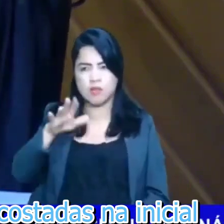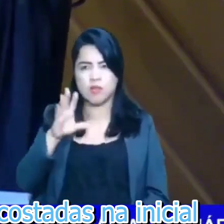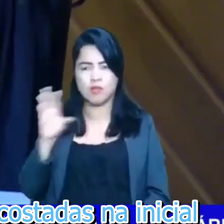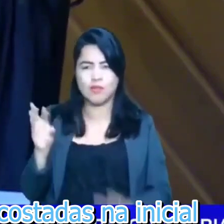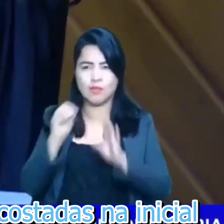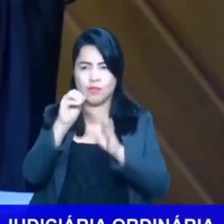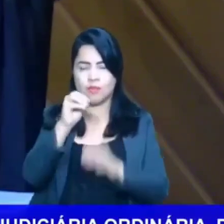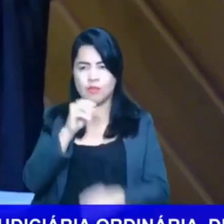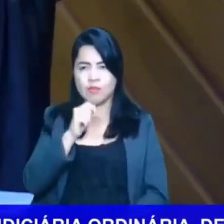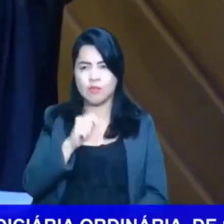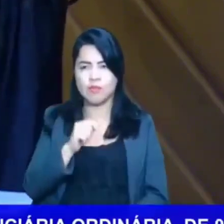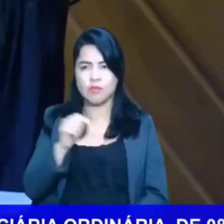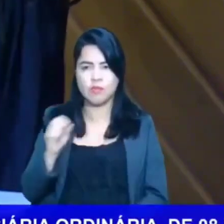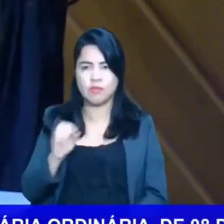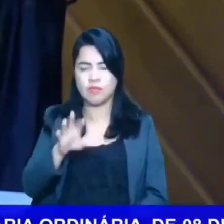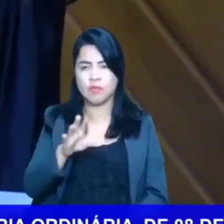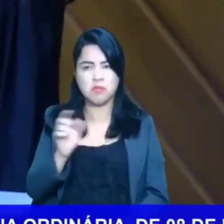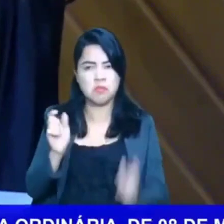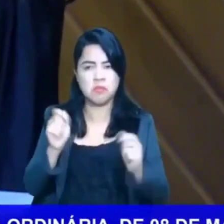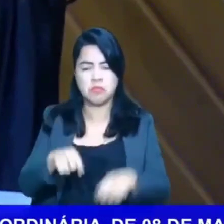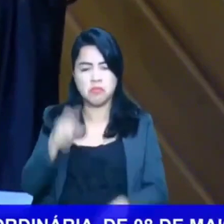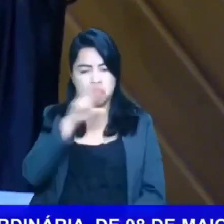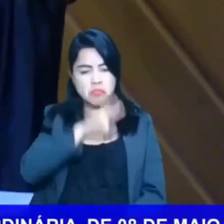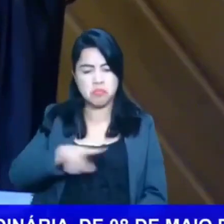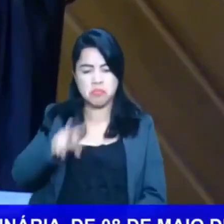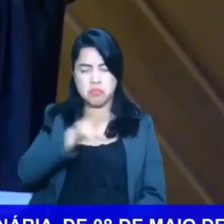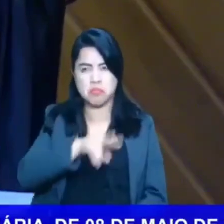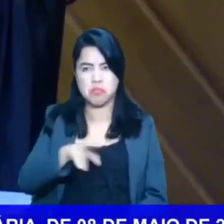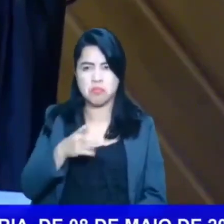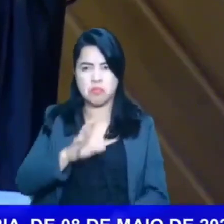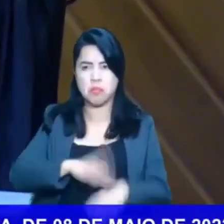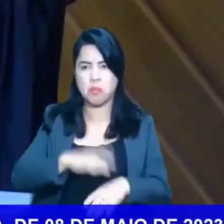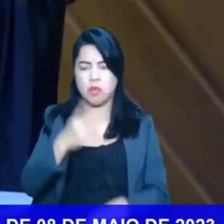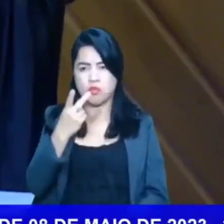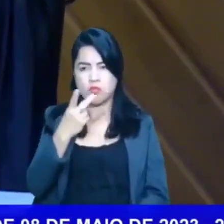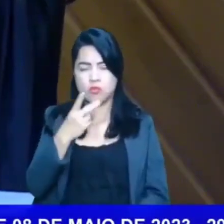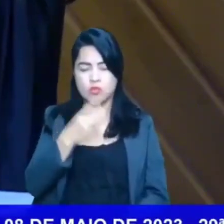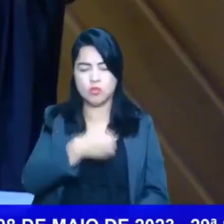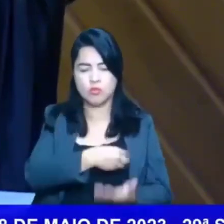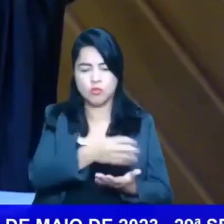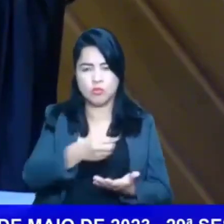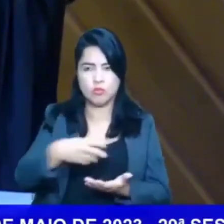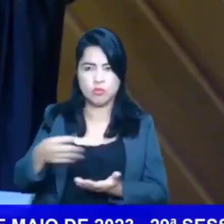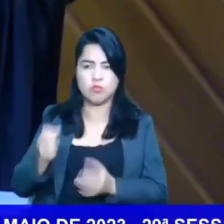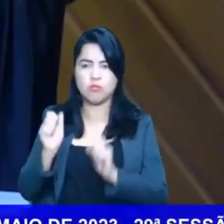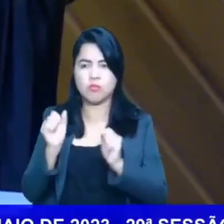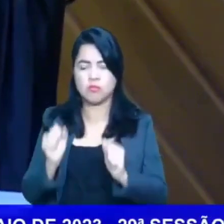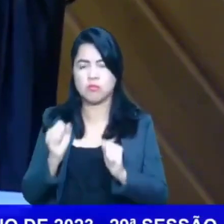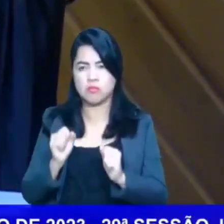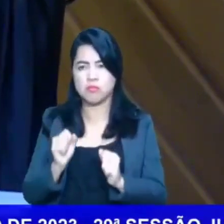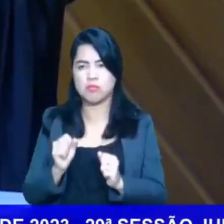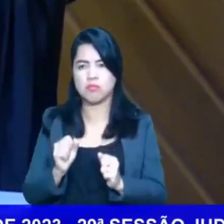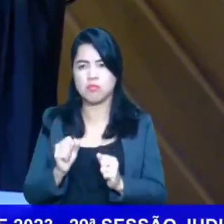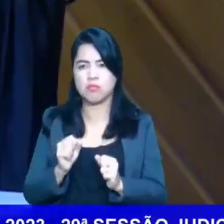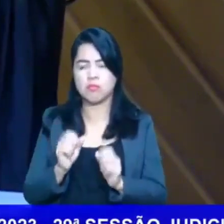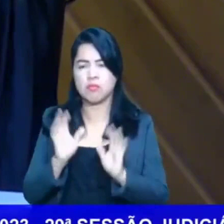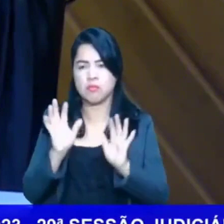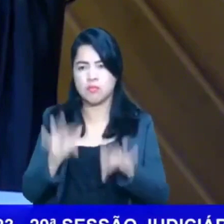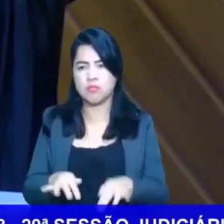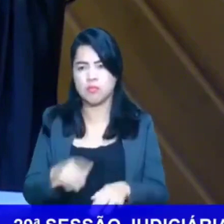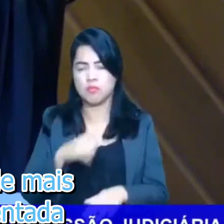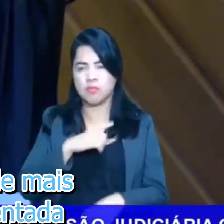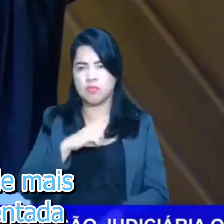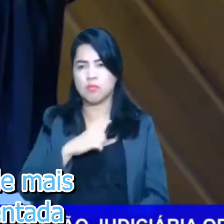inicial não foi possível visualizar a presença de mais de dois santinhos seus, é possível distinguir de